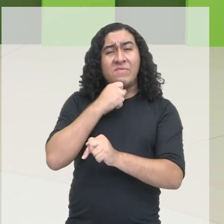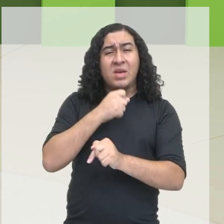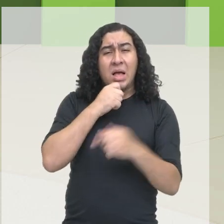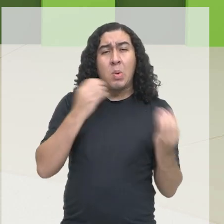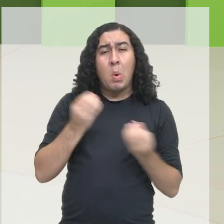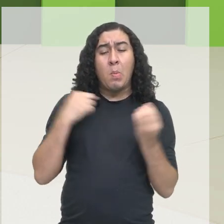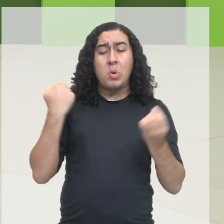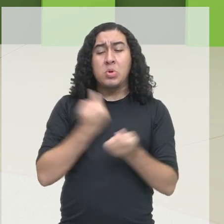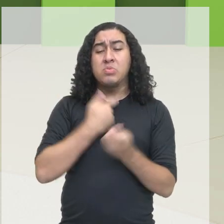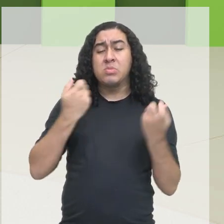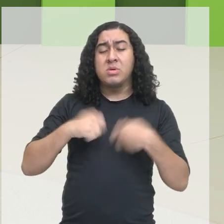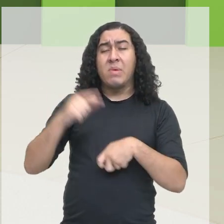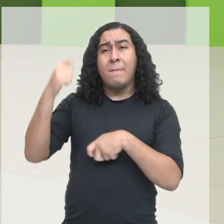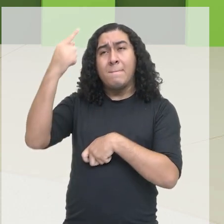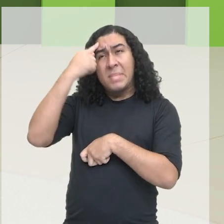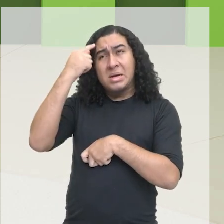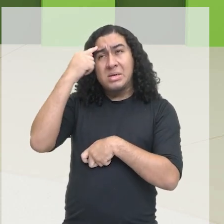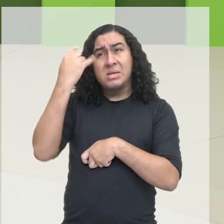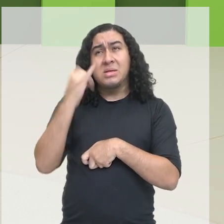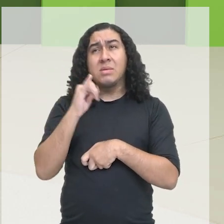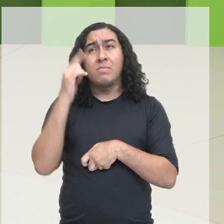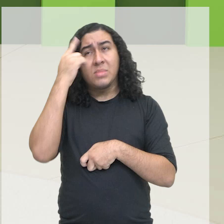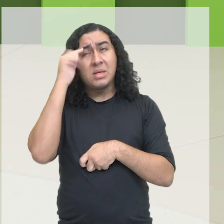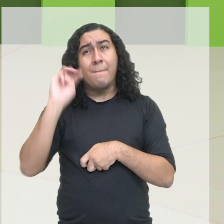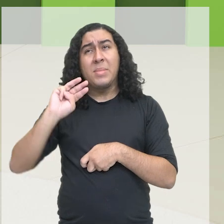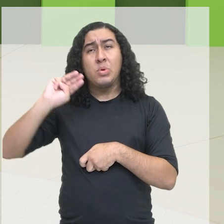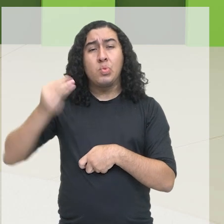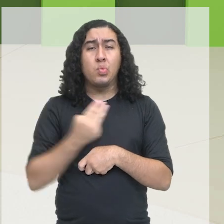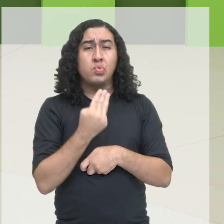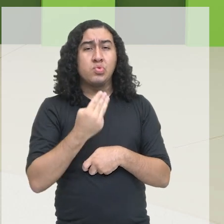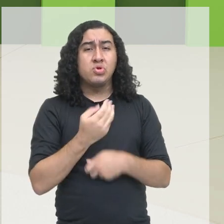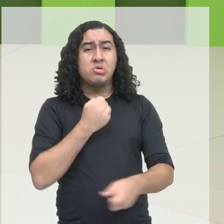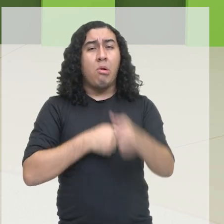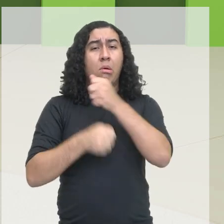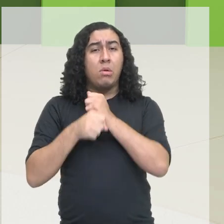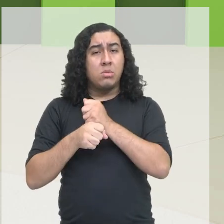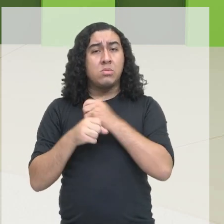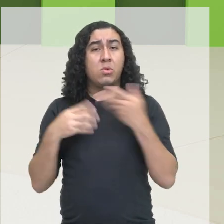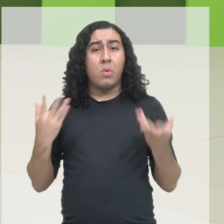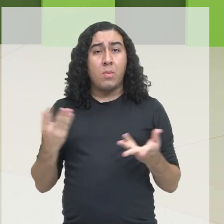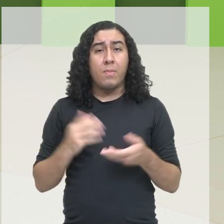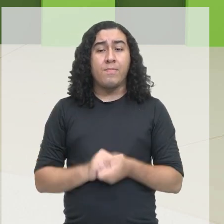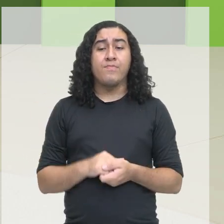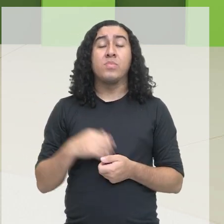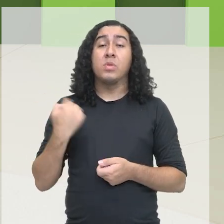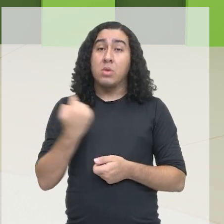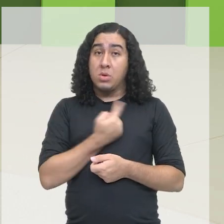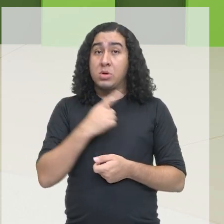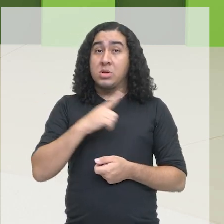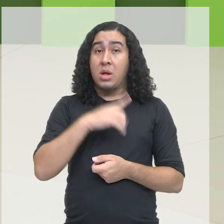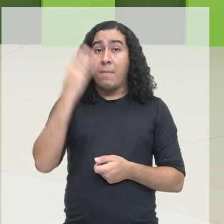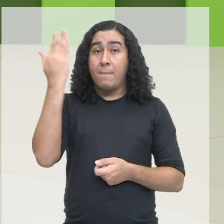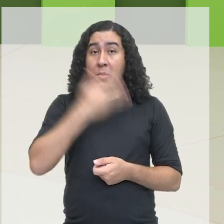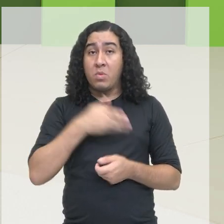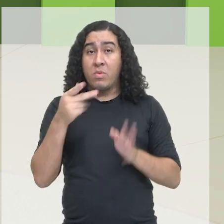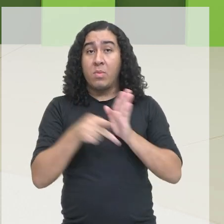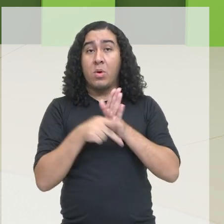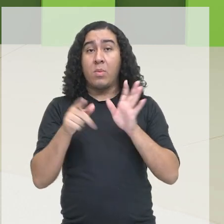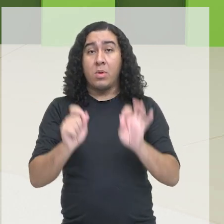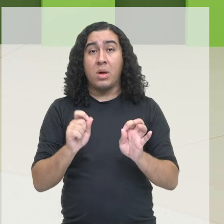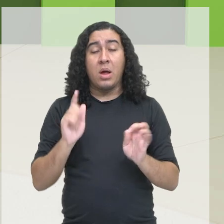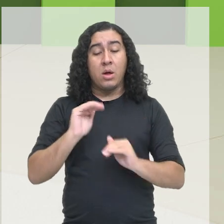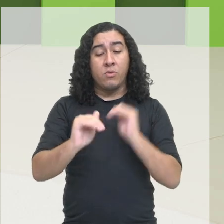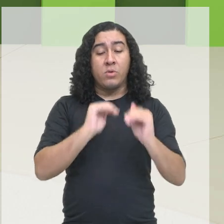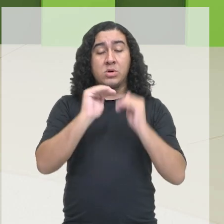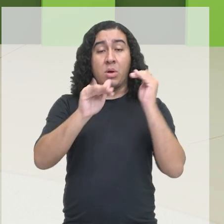distantes, né? Quando a gente fala em milhões de anos atrás? É aí que nós temos as evidências da